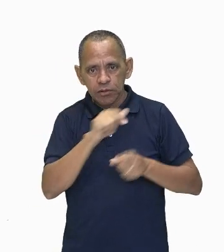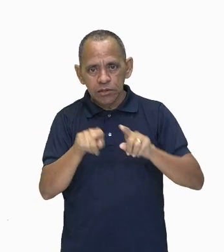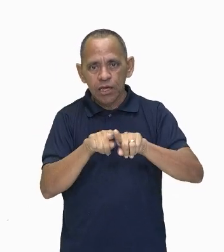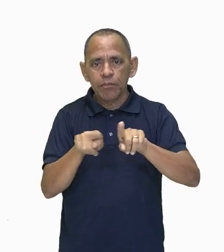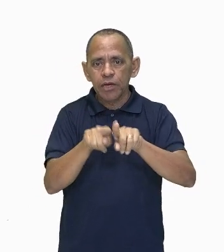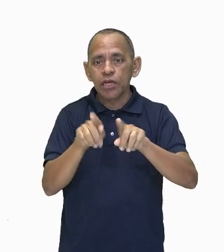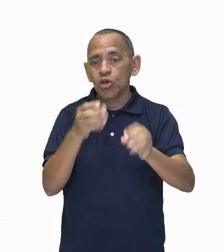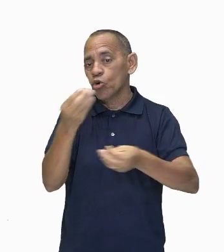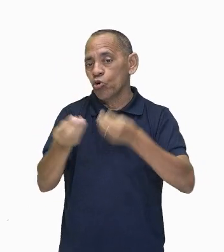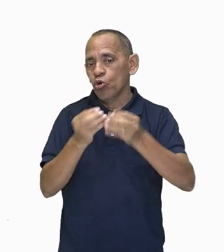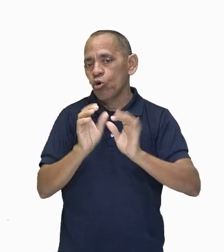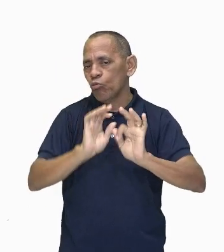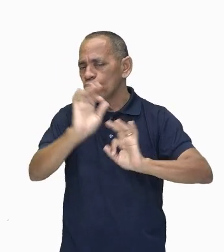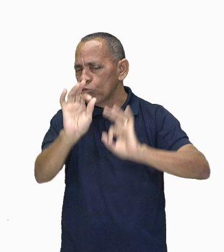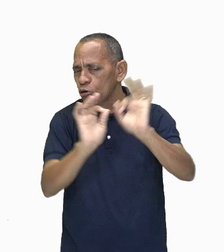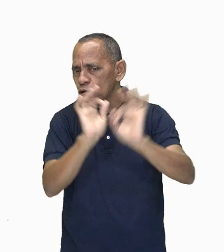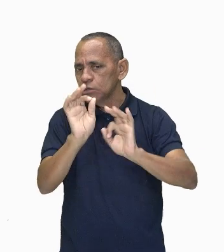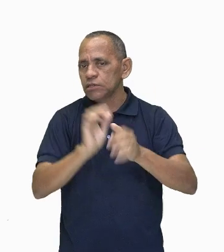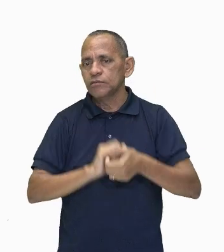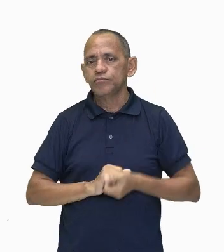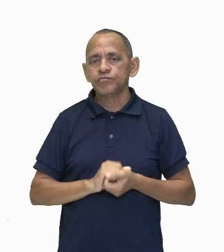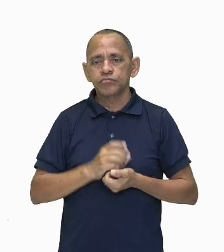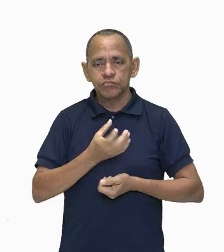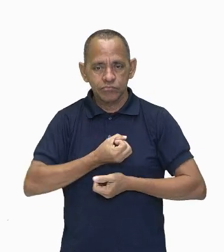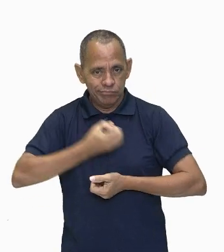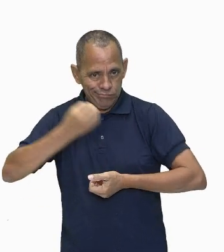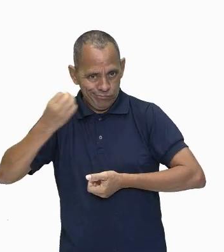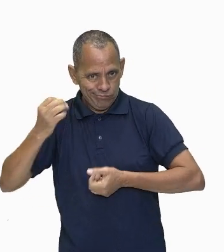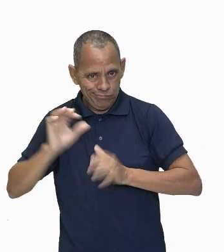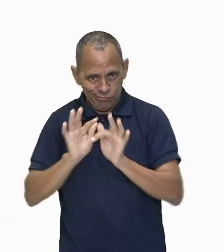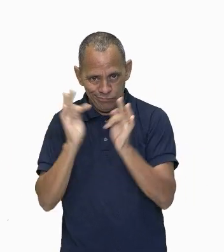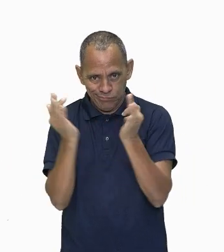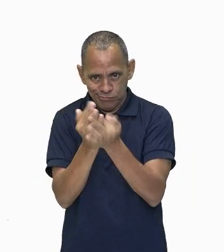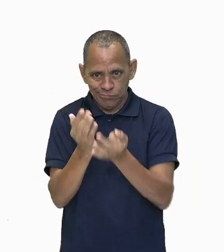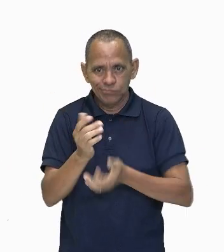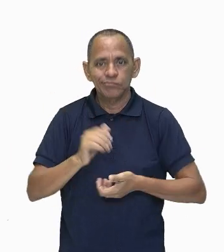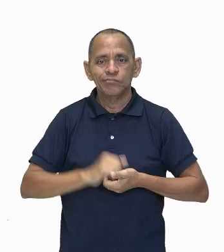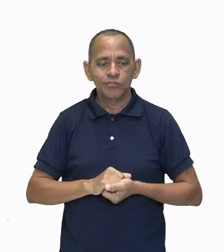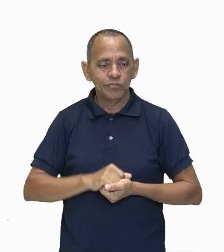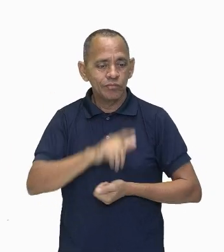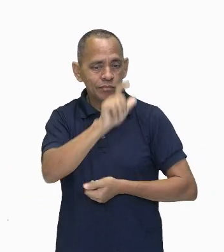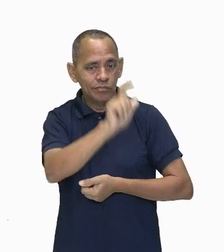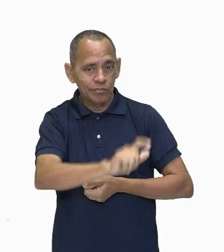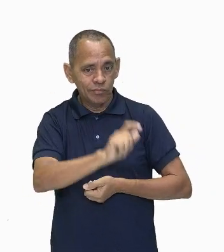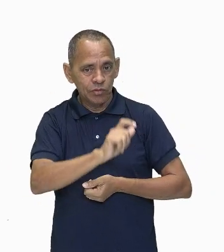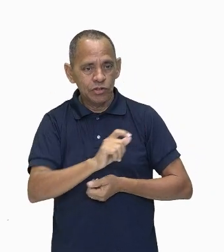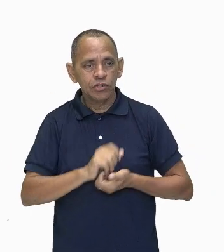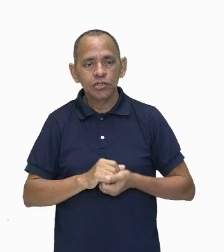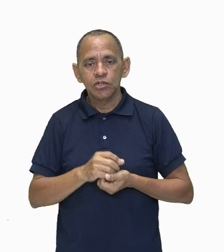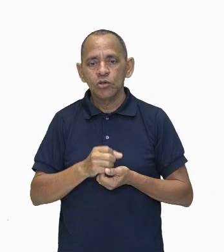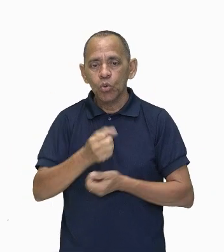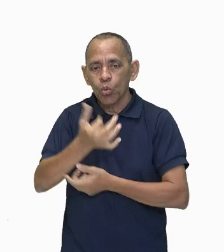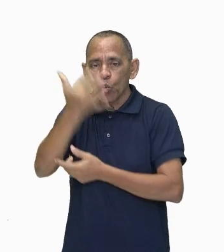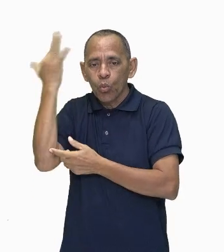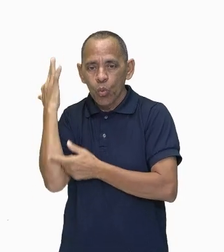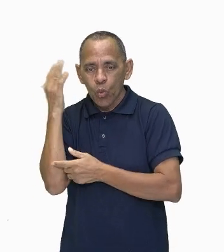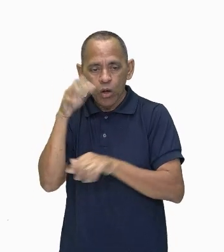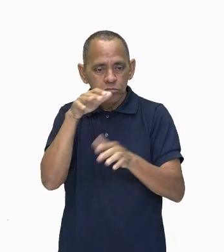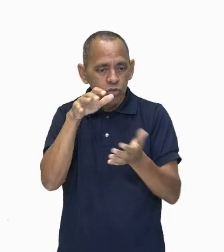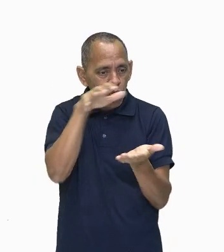coisas. Olha só. Em uma viagem de família, Isa está brincando de contar o número de carros de cores diferentes que passam por